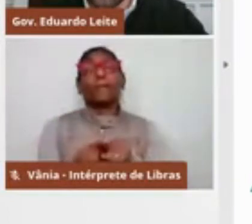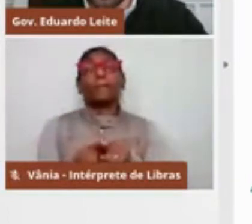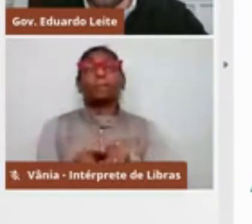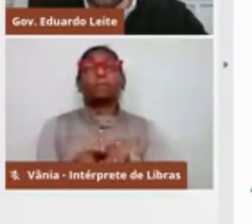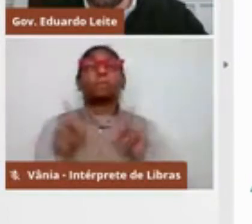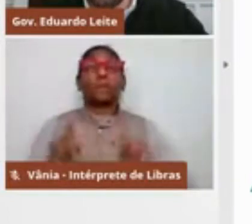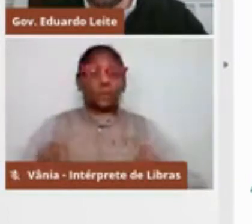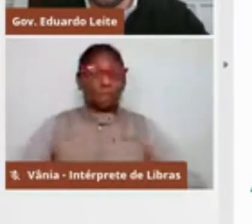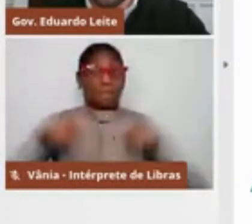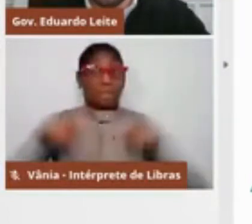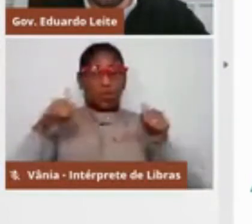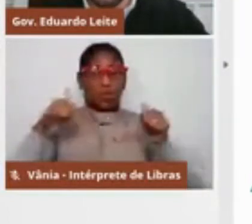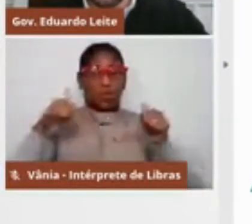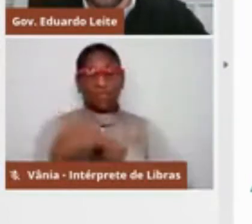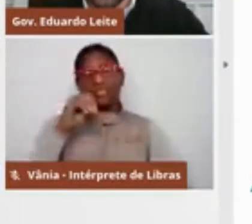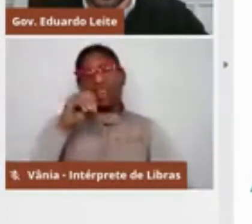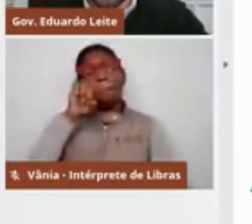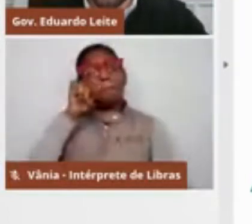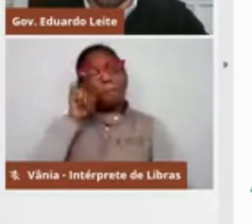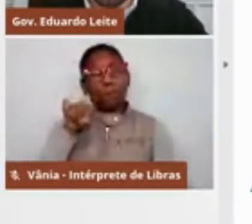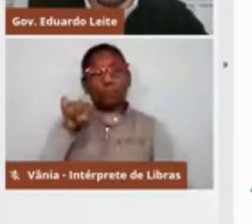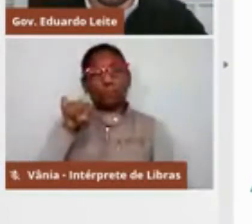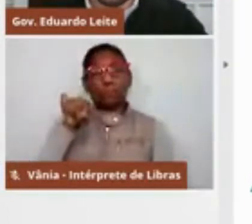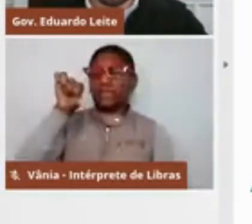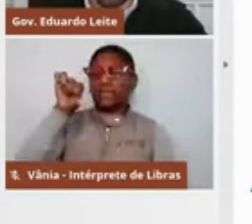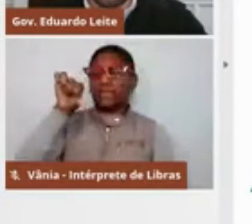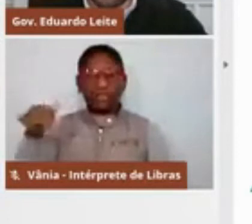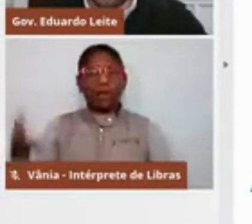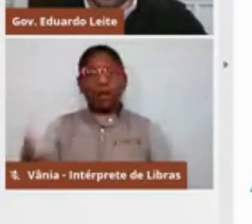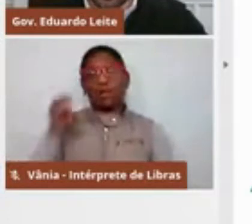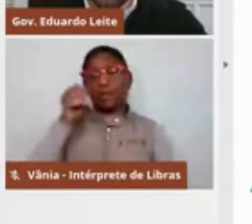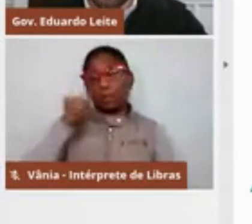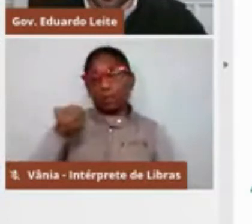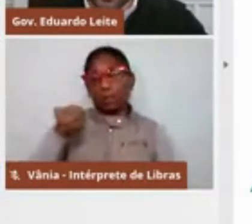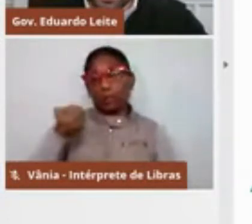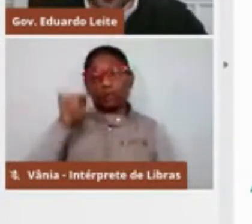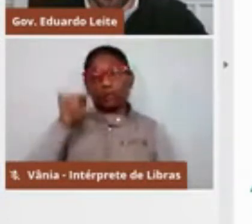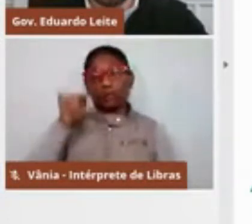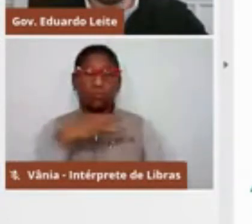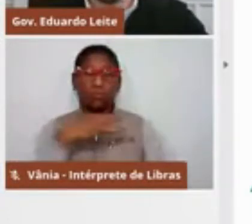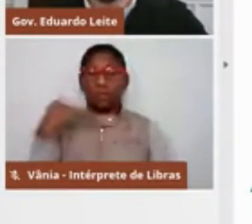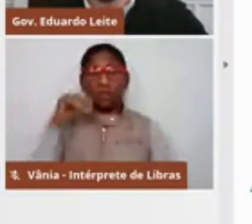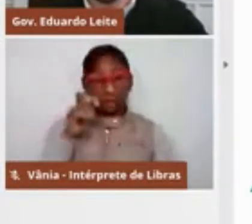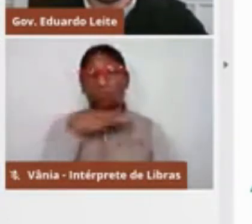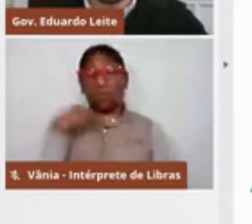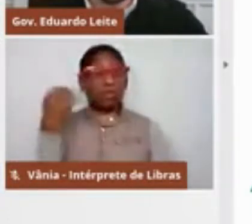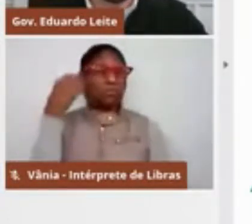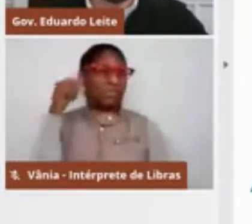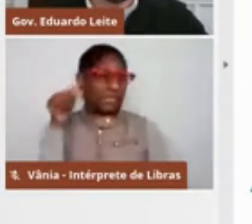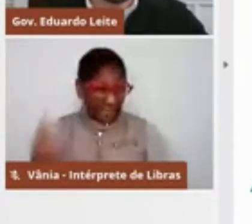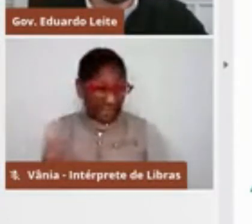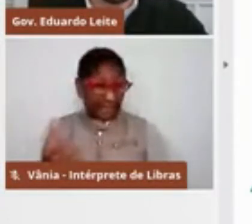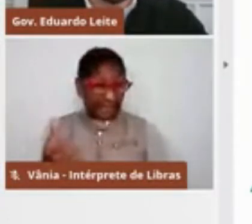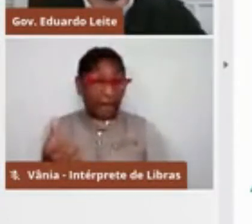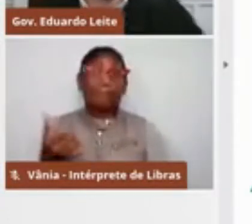mesmo patamar, em 0,97, agora 0,96, óbitos eram 5, foi para 6 óbitos nessa região,